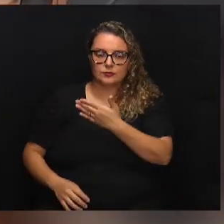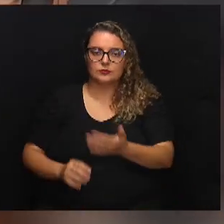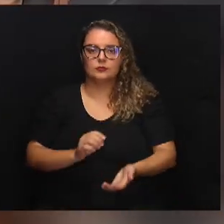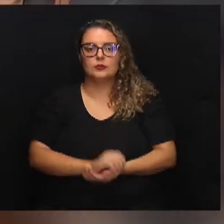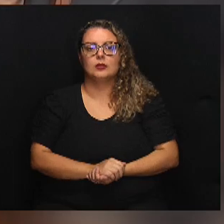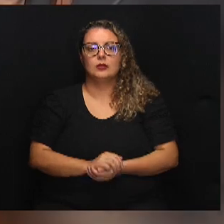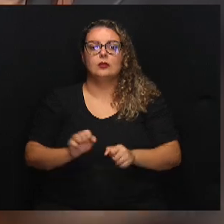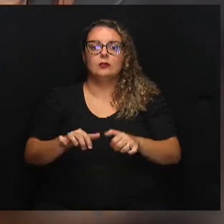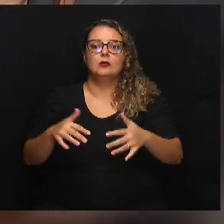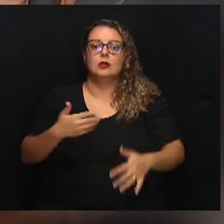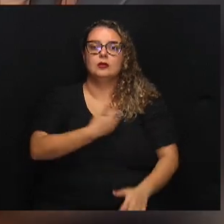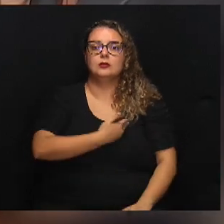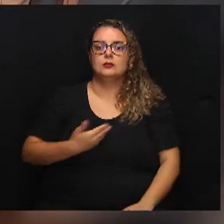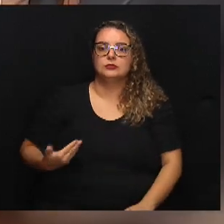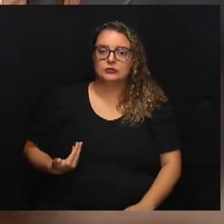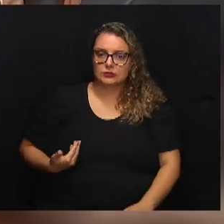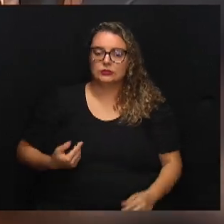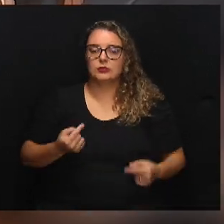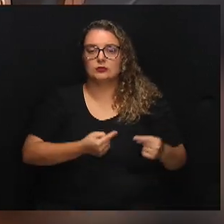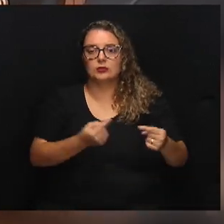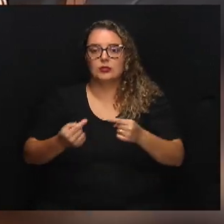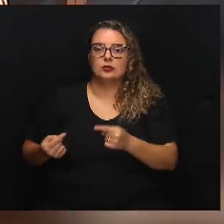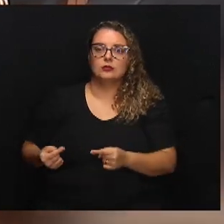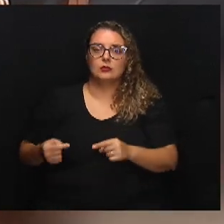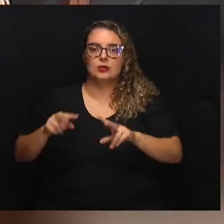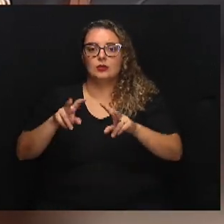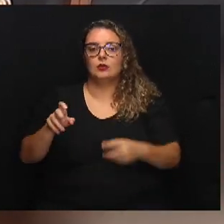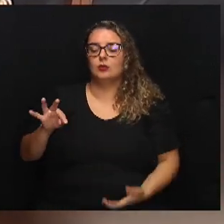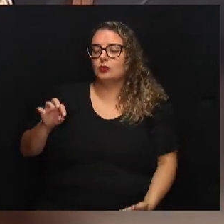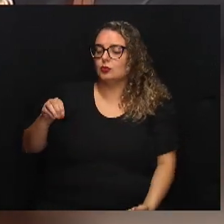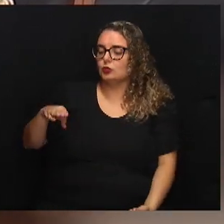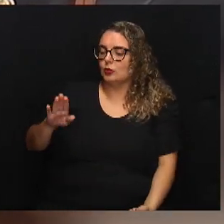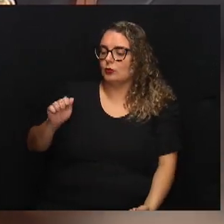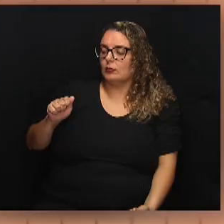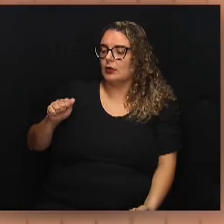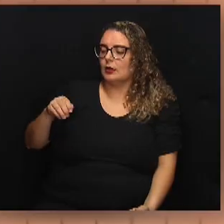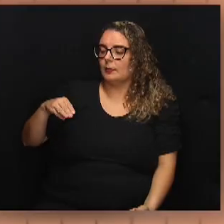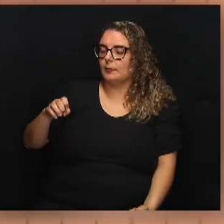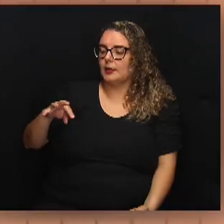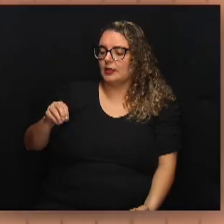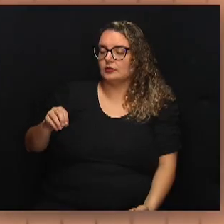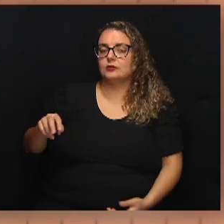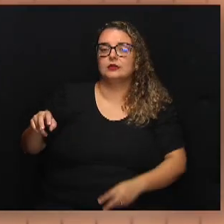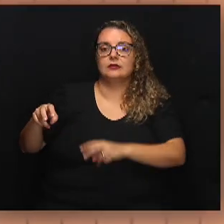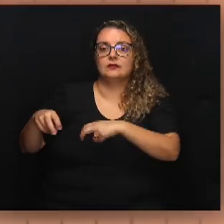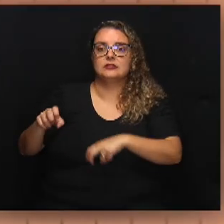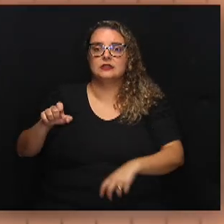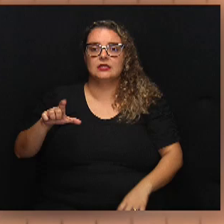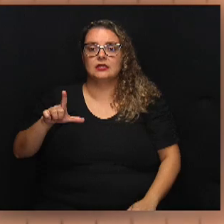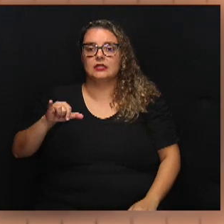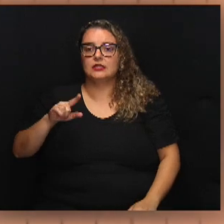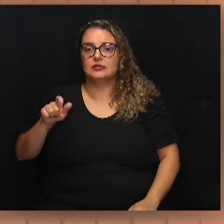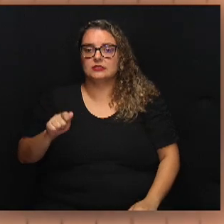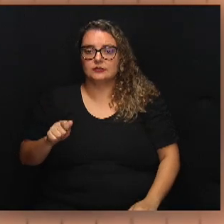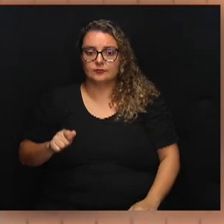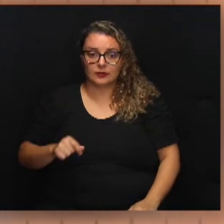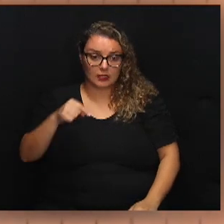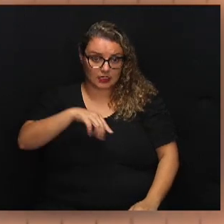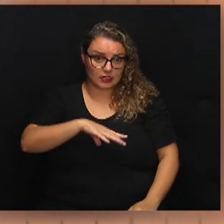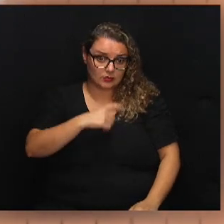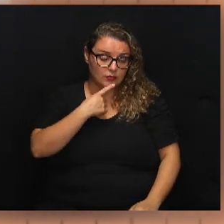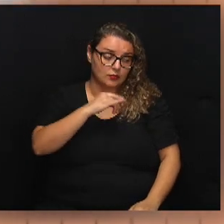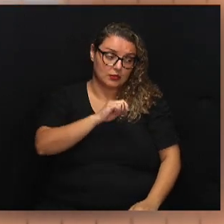uma audiência pública para debater sobre o tombamento da Fazenda Santa Elisa. Em Campinas, em especial, o IAC